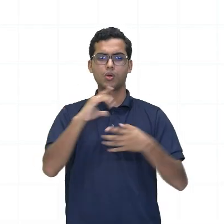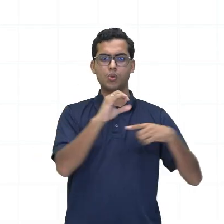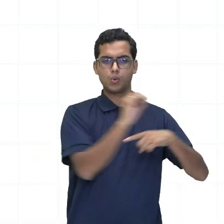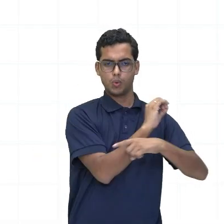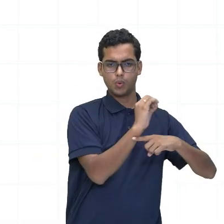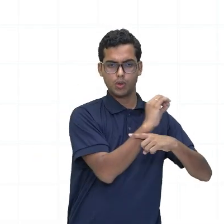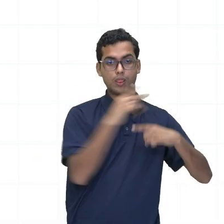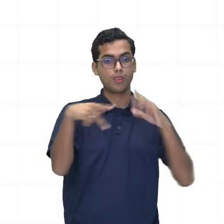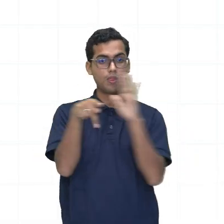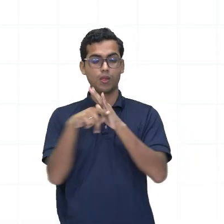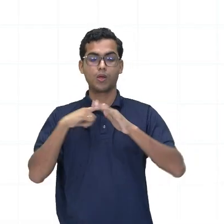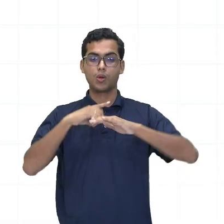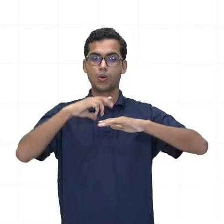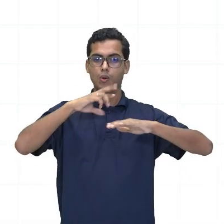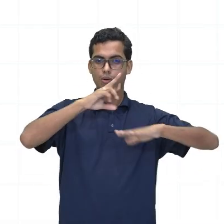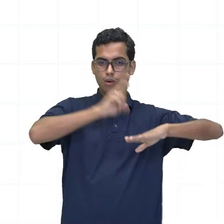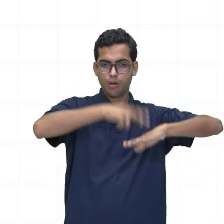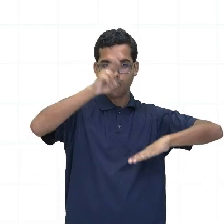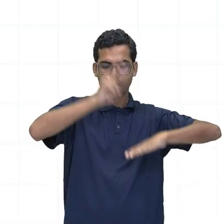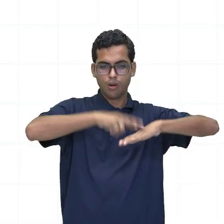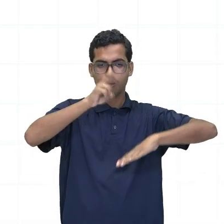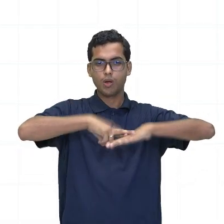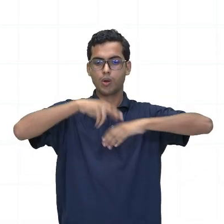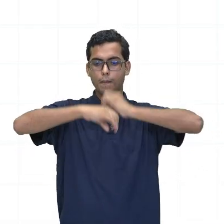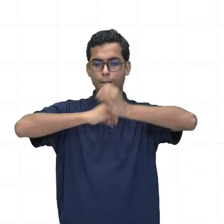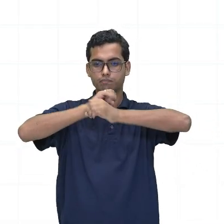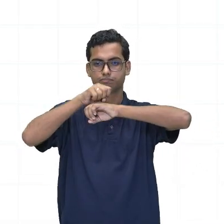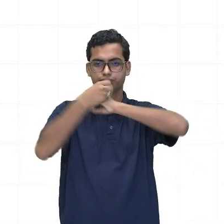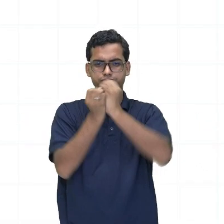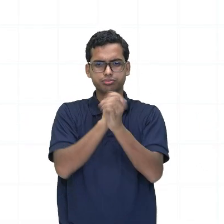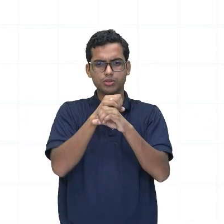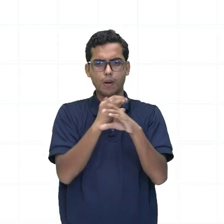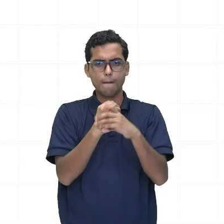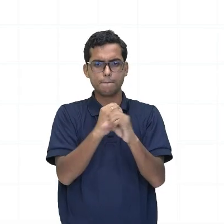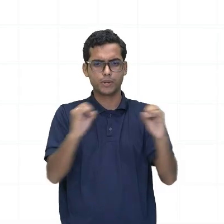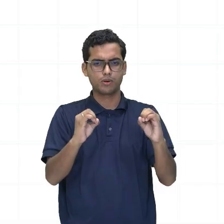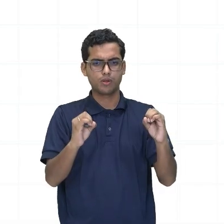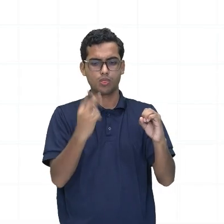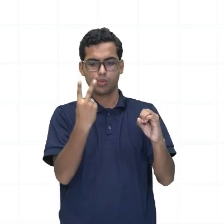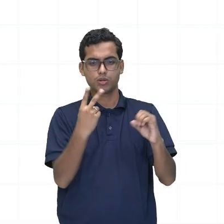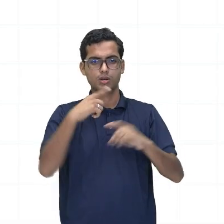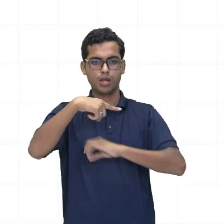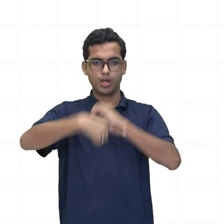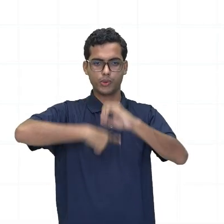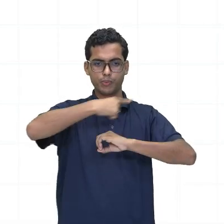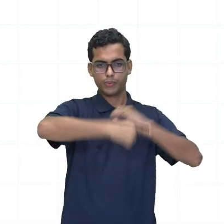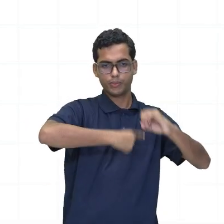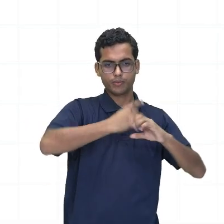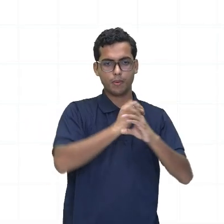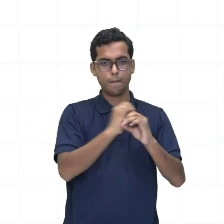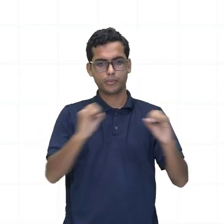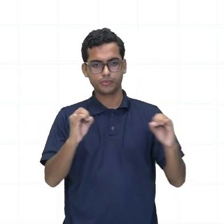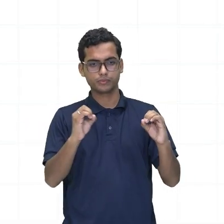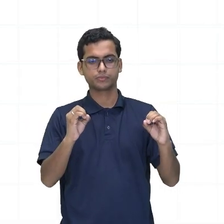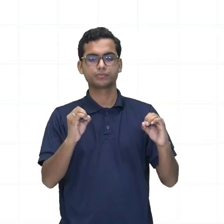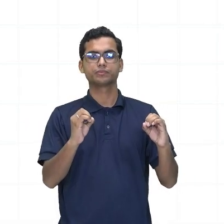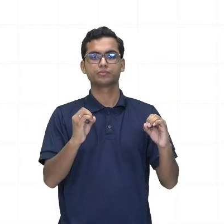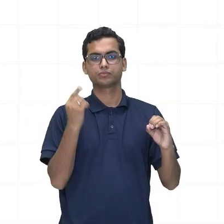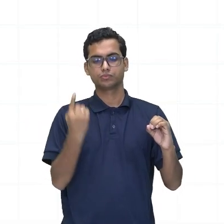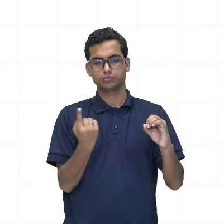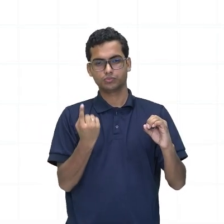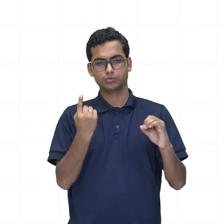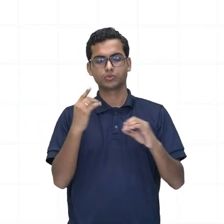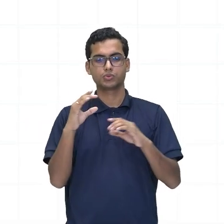quebrar a molécula de oxigênio em 2 átomos. Um dos átomos de